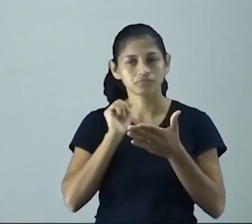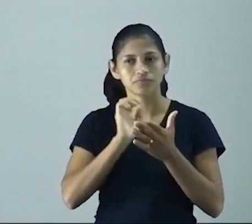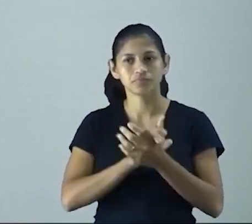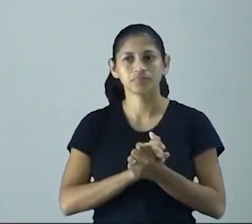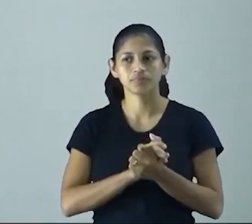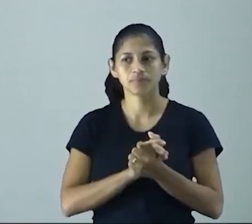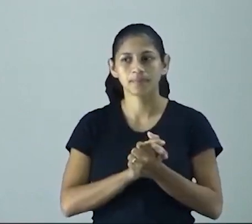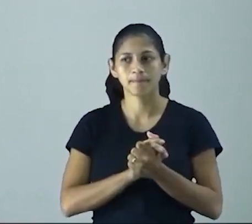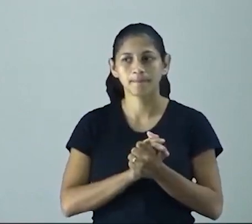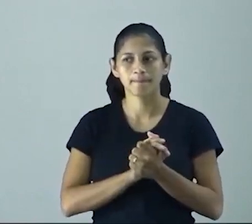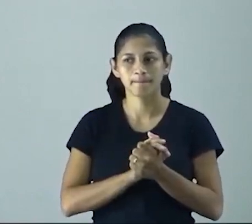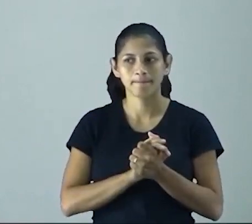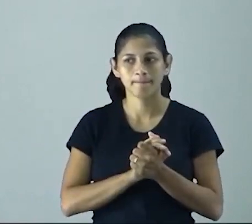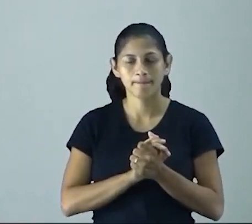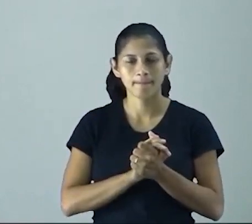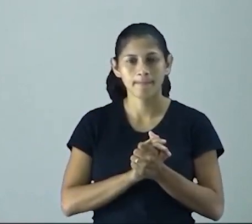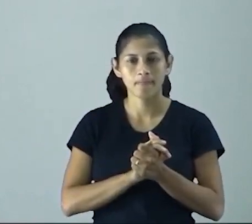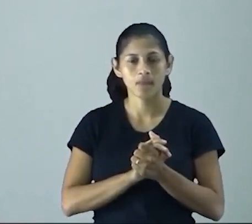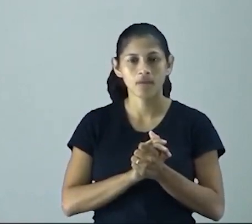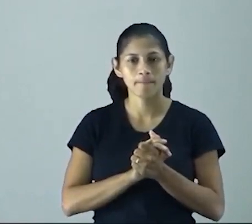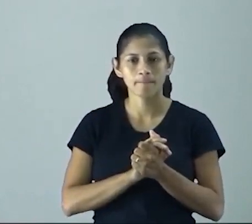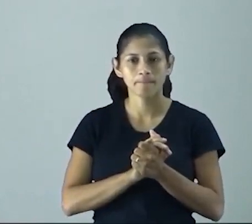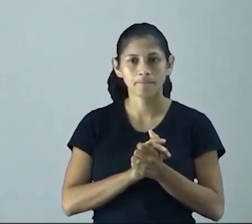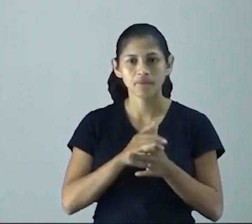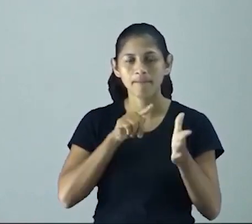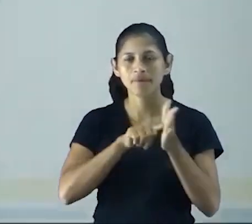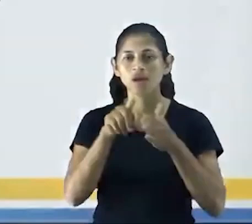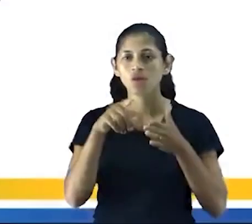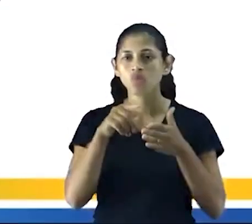questão que a gente viu lá no início da aula.